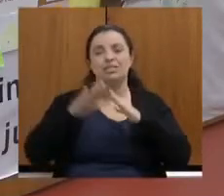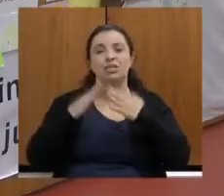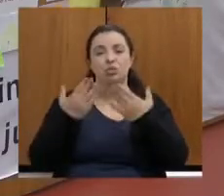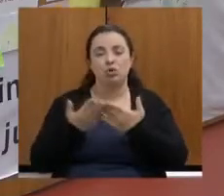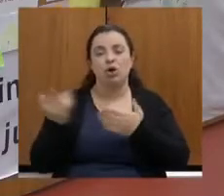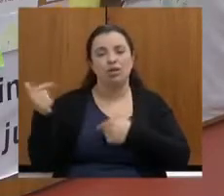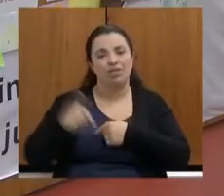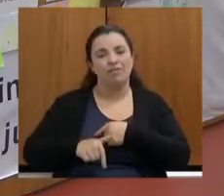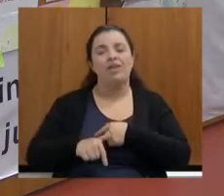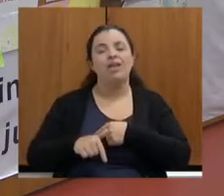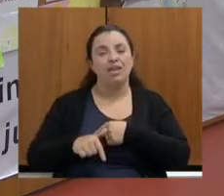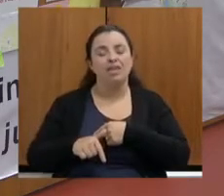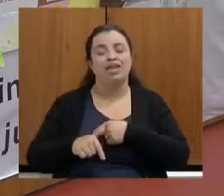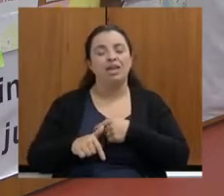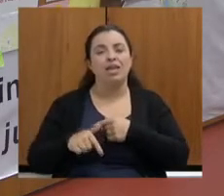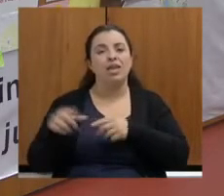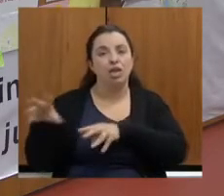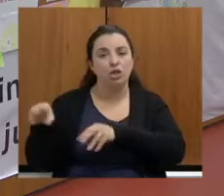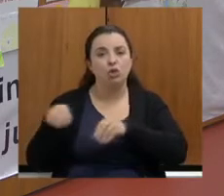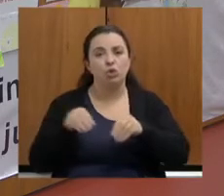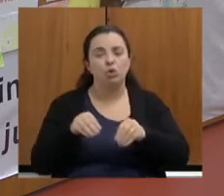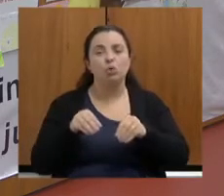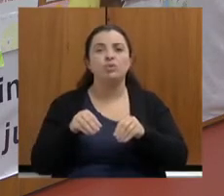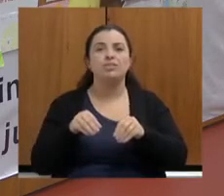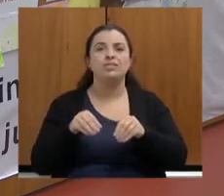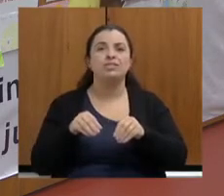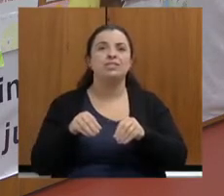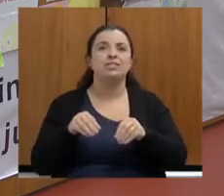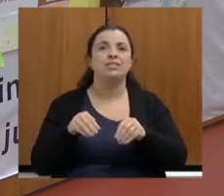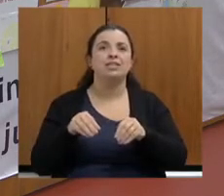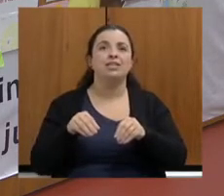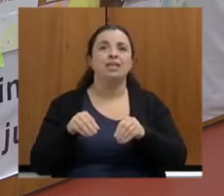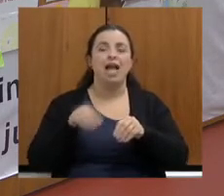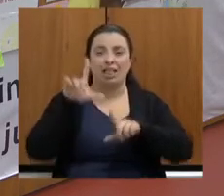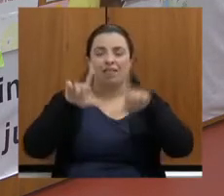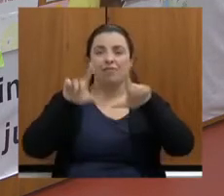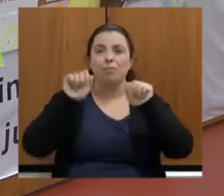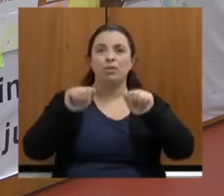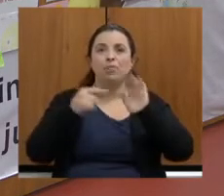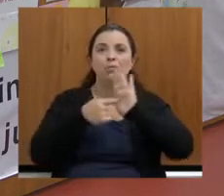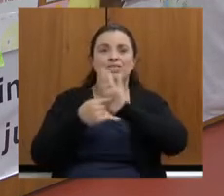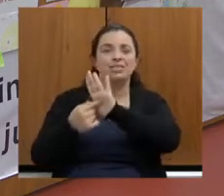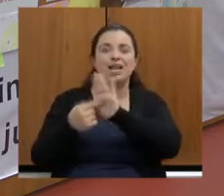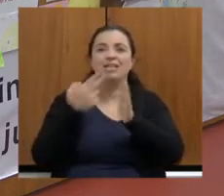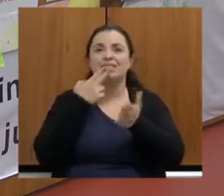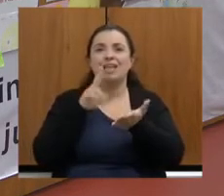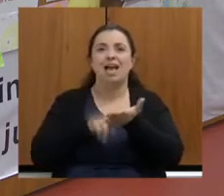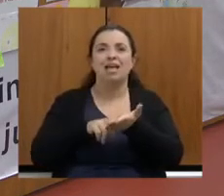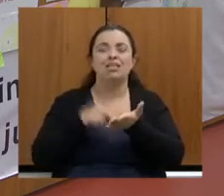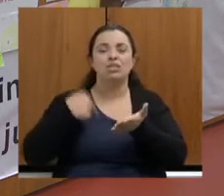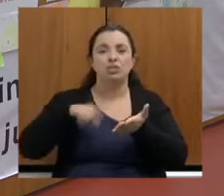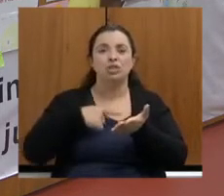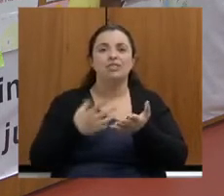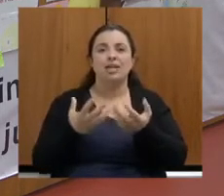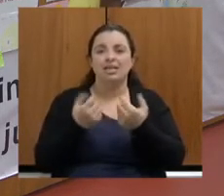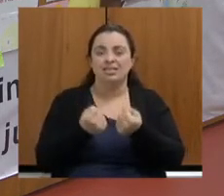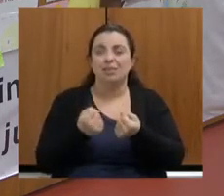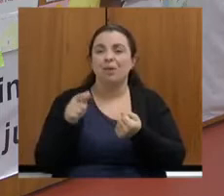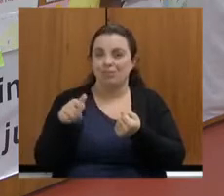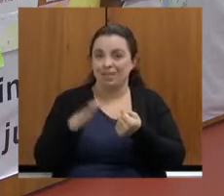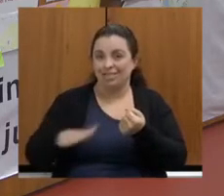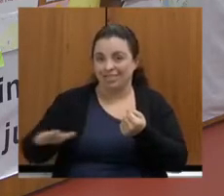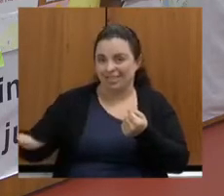esteve aqui conosco trazendo se vocês puderem atender para demonstrar e as cartas que nós recebemos aqui